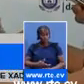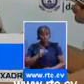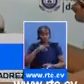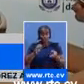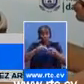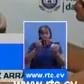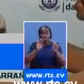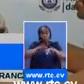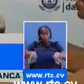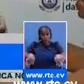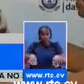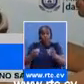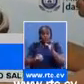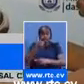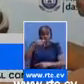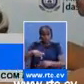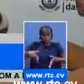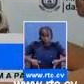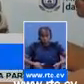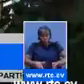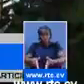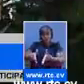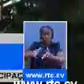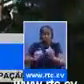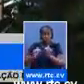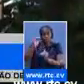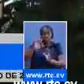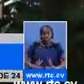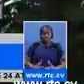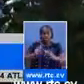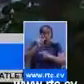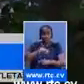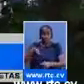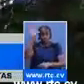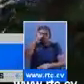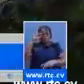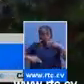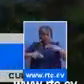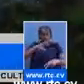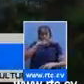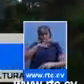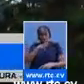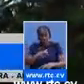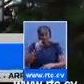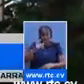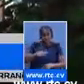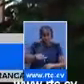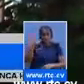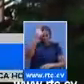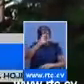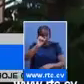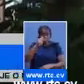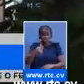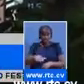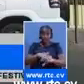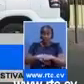e possamos criar aqui um corredor de crescimento e de desenvolvimento. O ministro das Finanças garante que é isto que o governo está a fazer